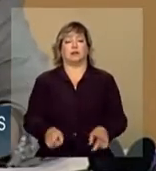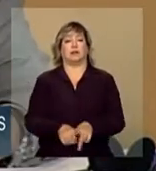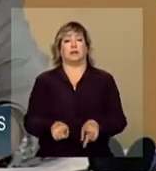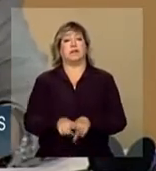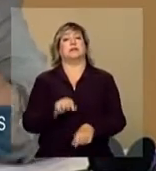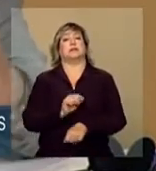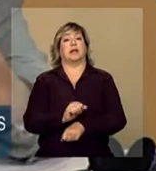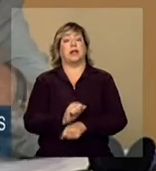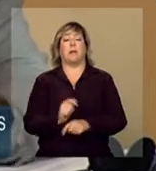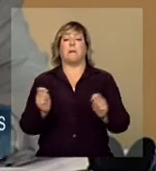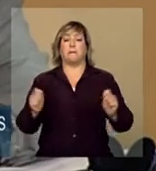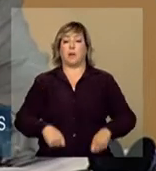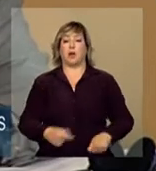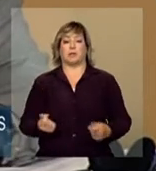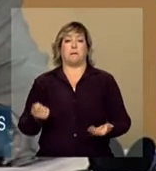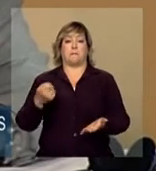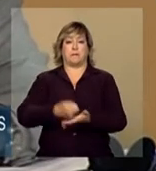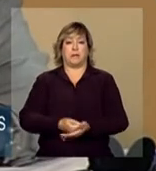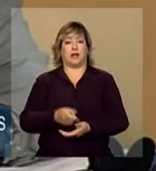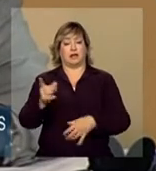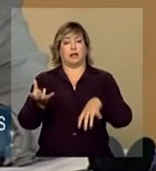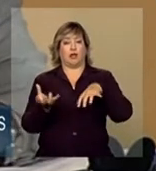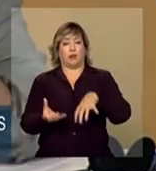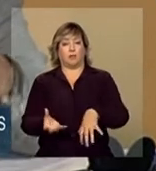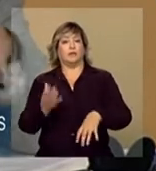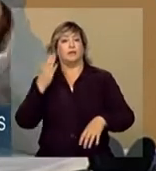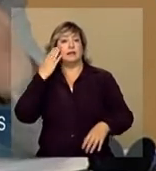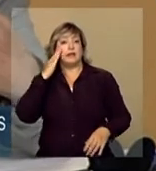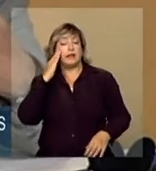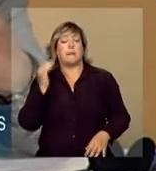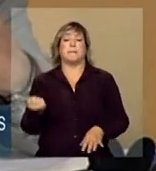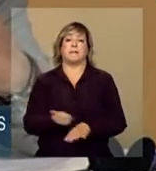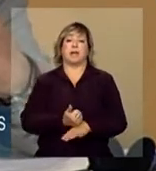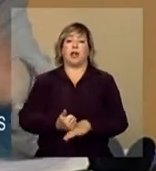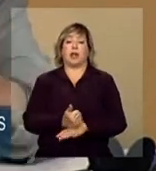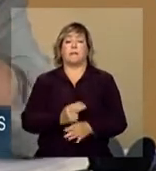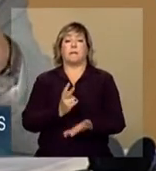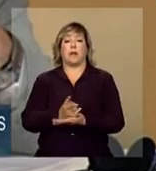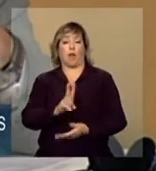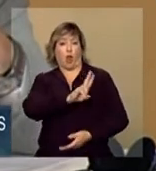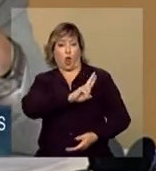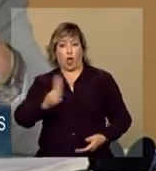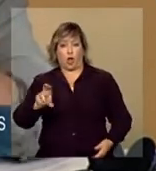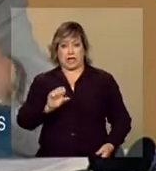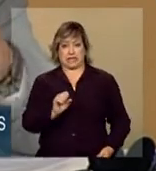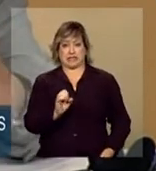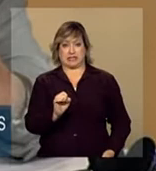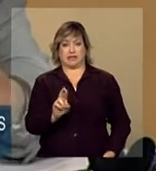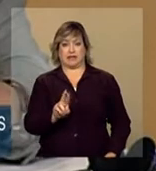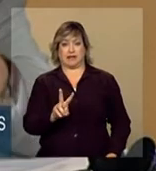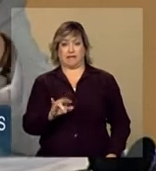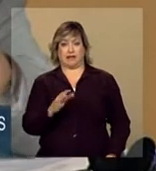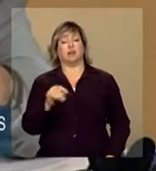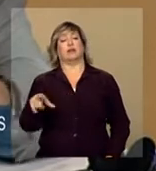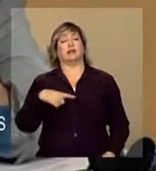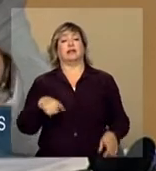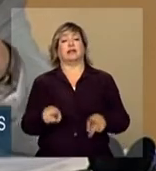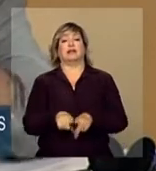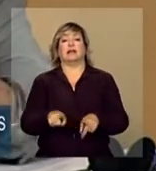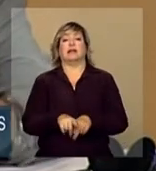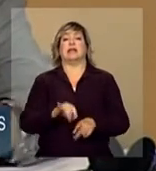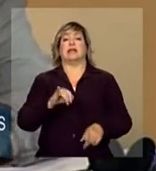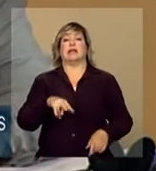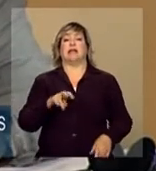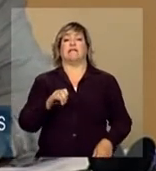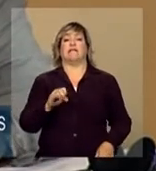Esperamos que possa ser pago assim que o Congresso entender melhor que, mesmo com o nome de serviço, aqui teve também investimento, gestão